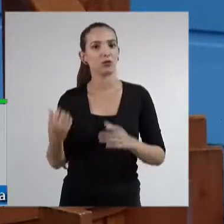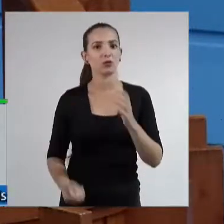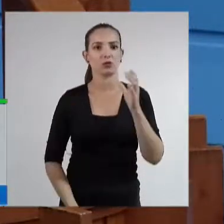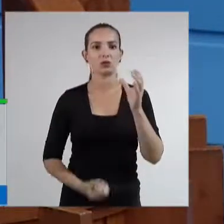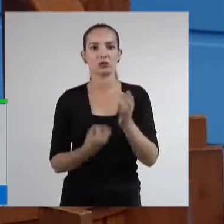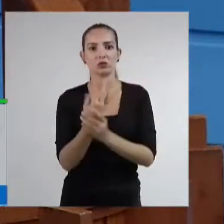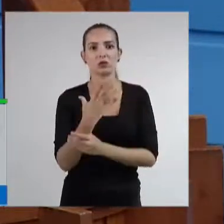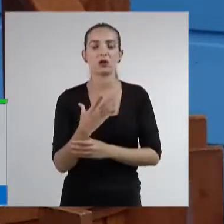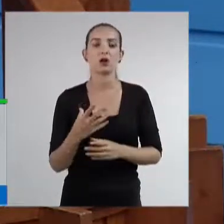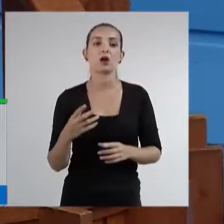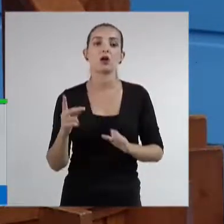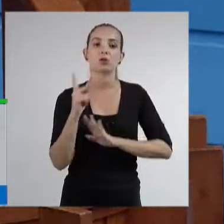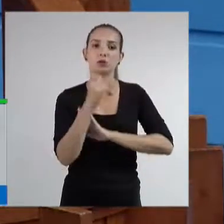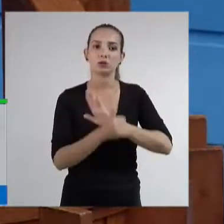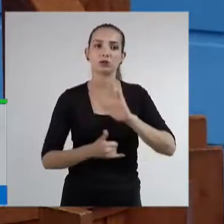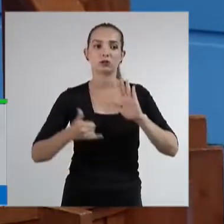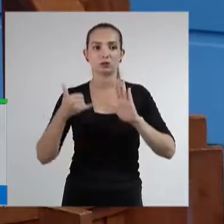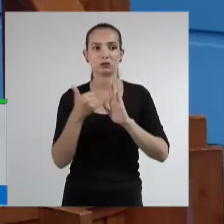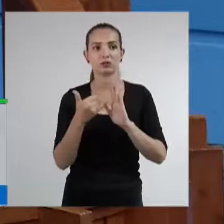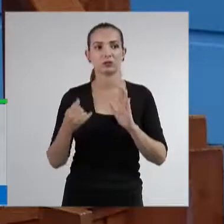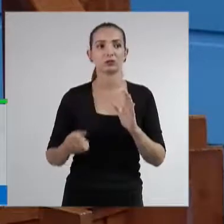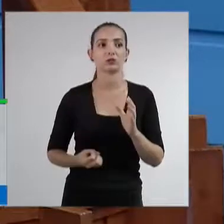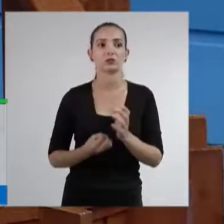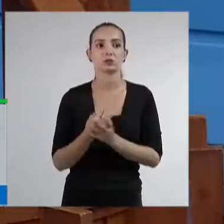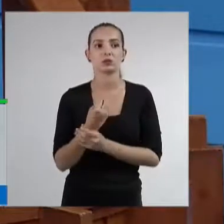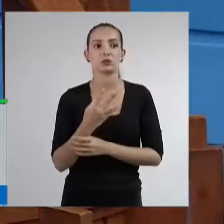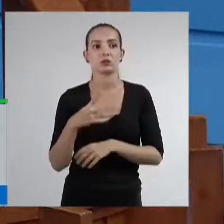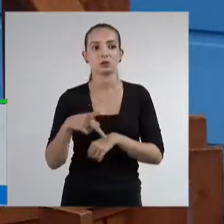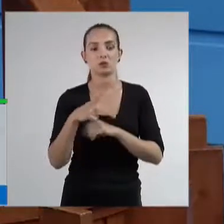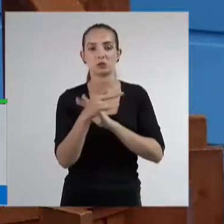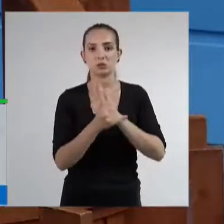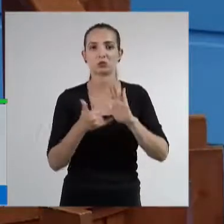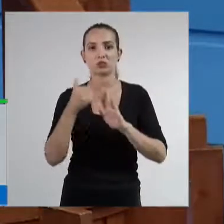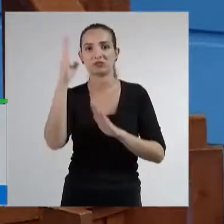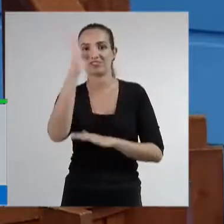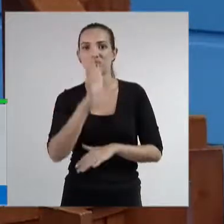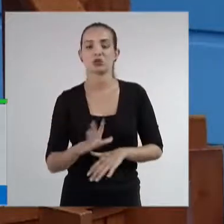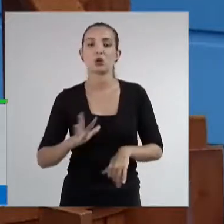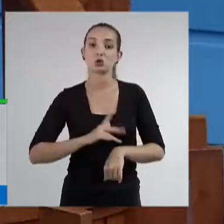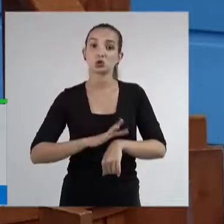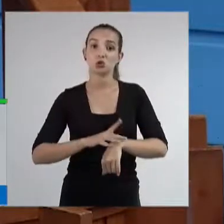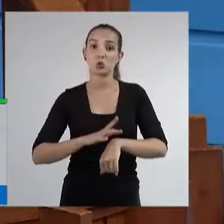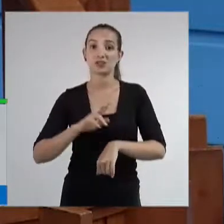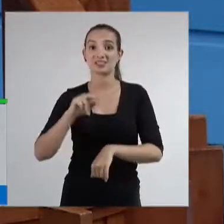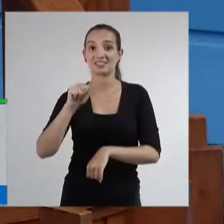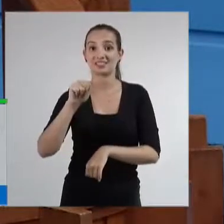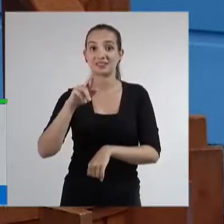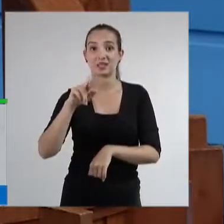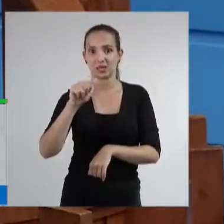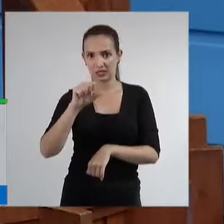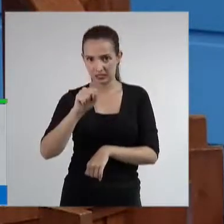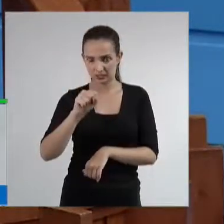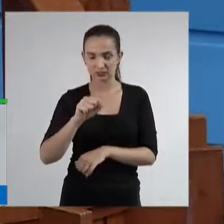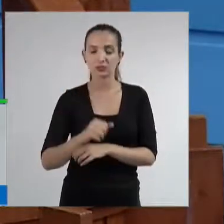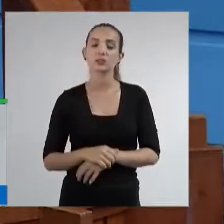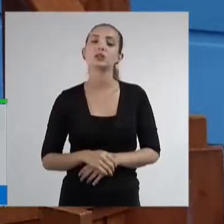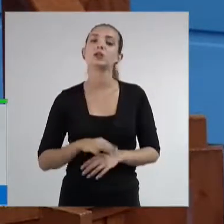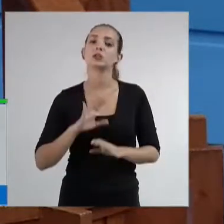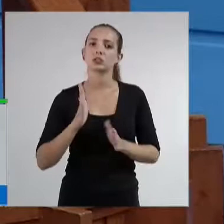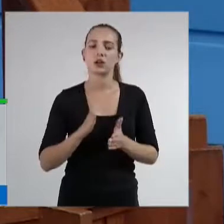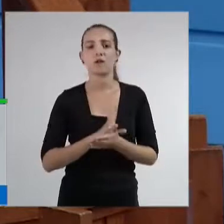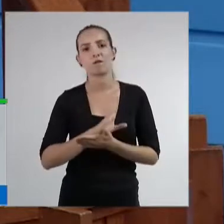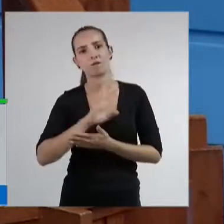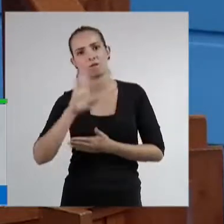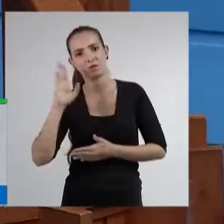Doenças Raras. Esse projeto foi aprovado na Câmara Federal, foi para o Senado da República, lá